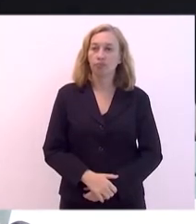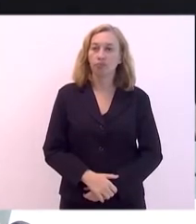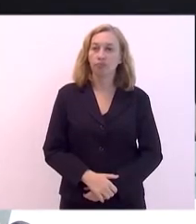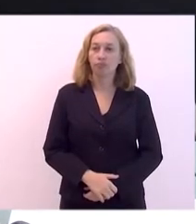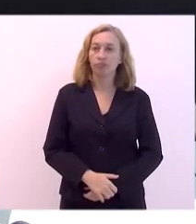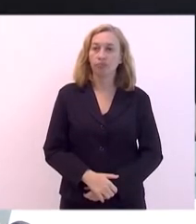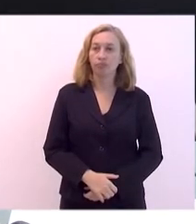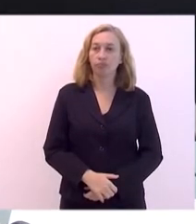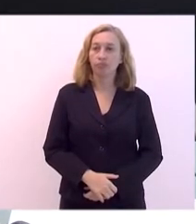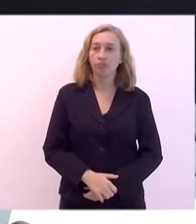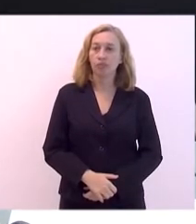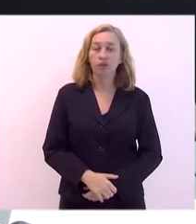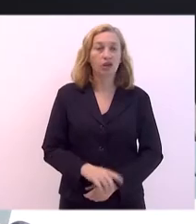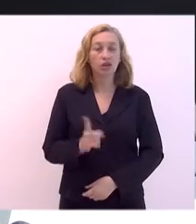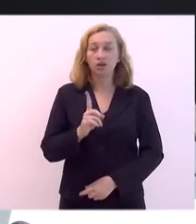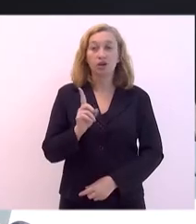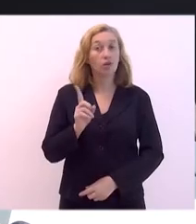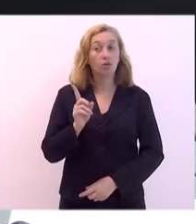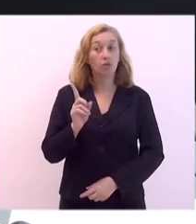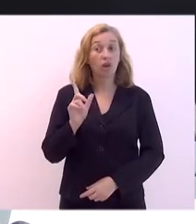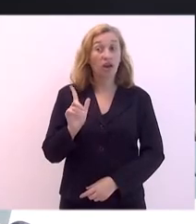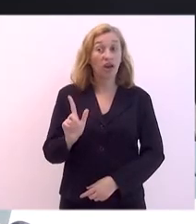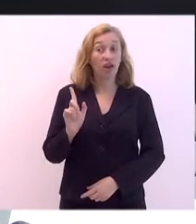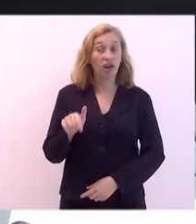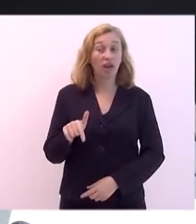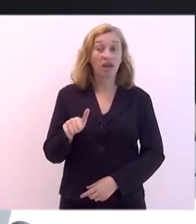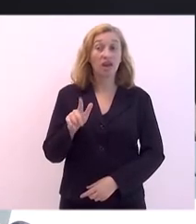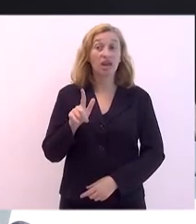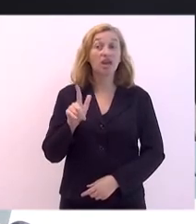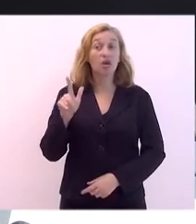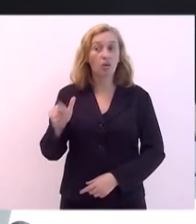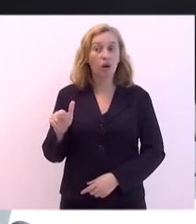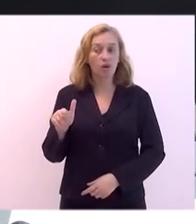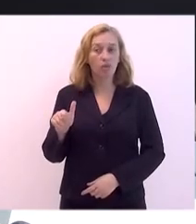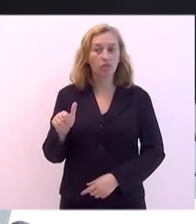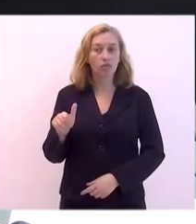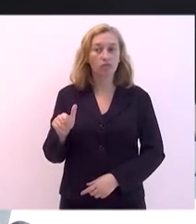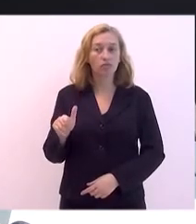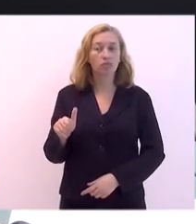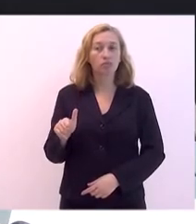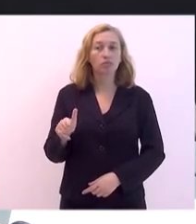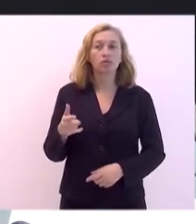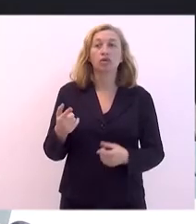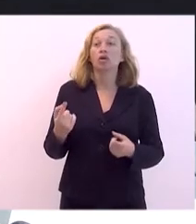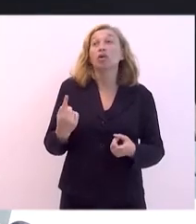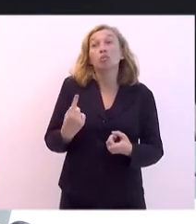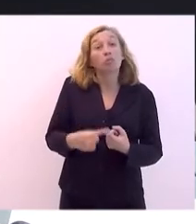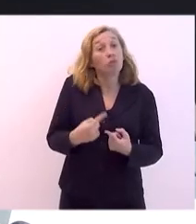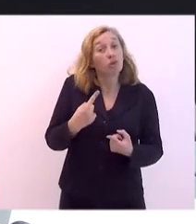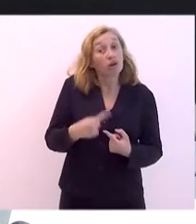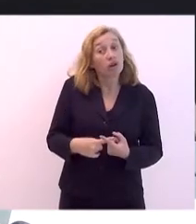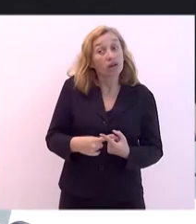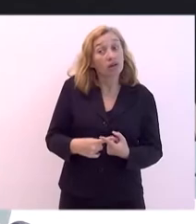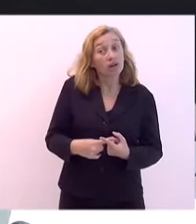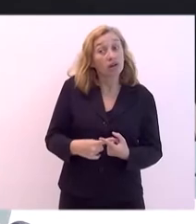Não seria imaterial da mesma forma, seria material. Né? Até porque, cultural, né? Até porque